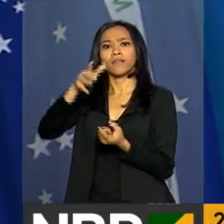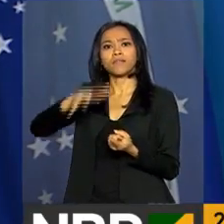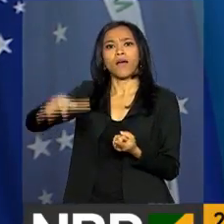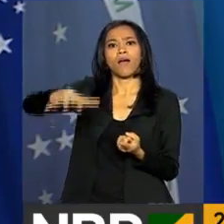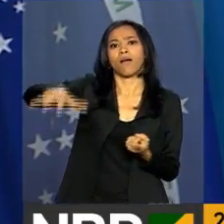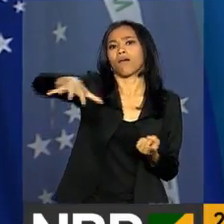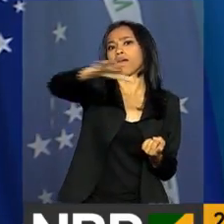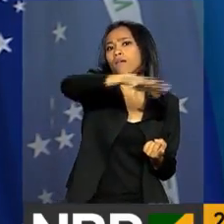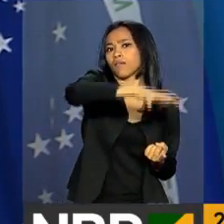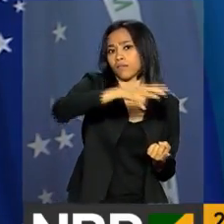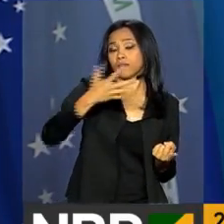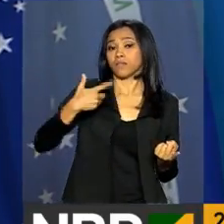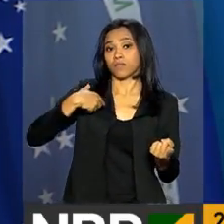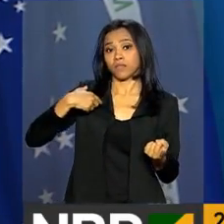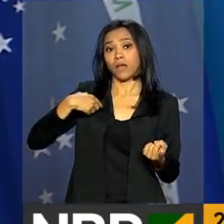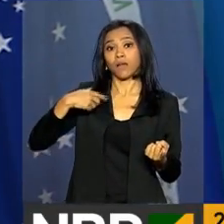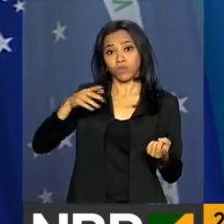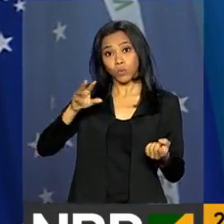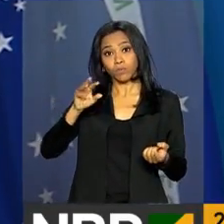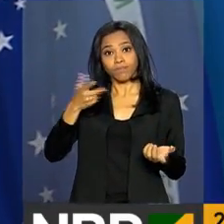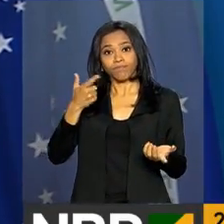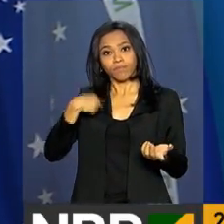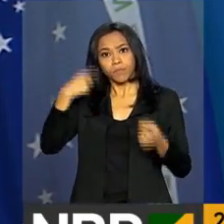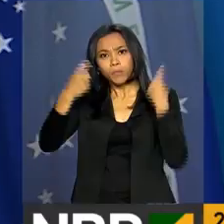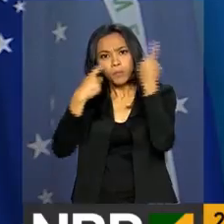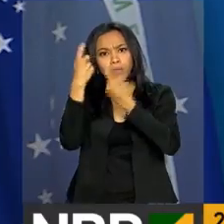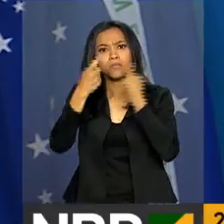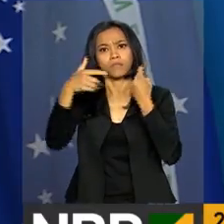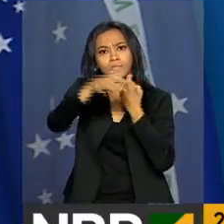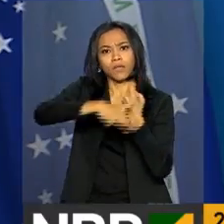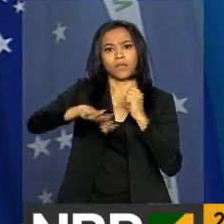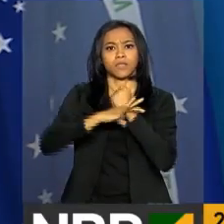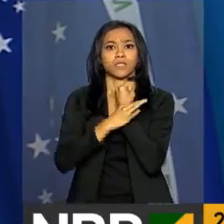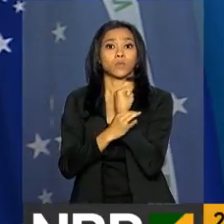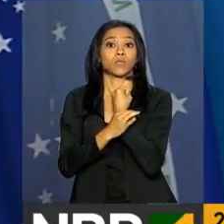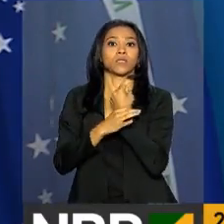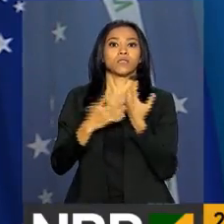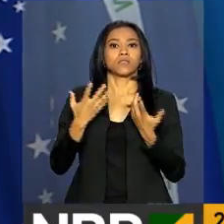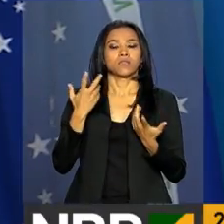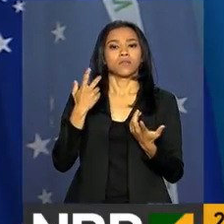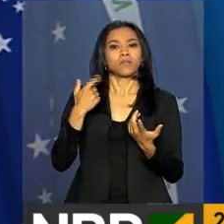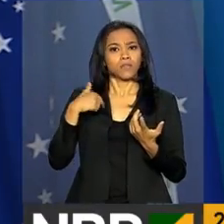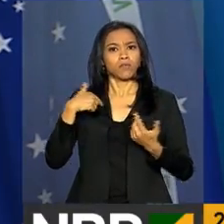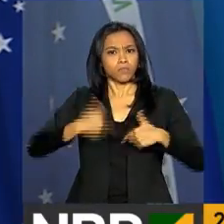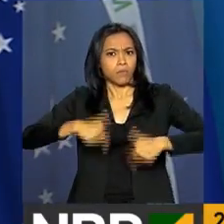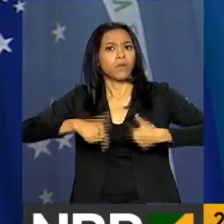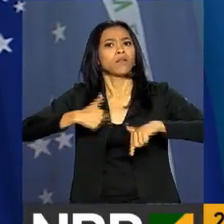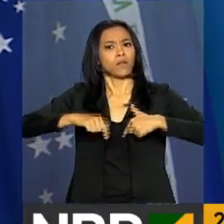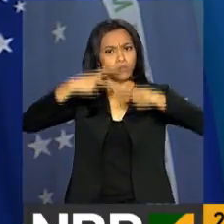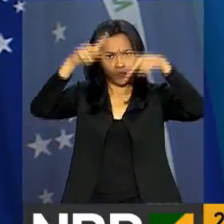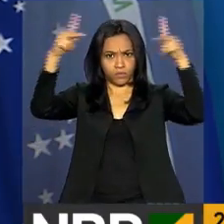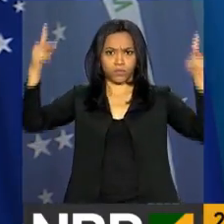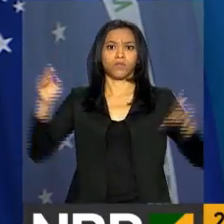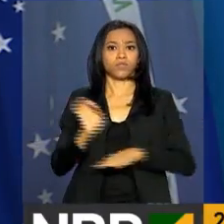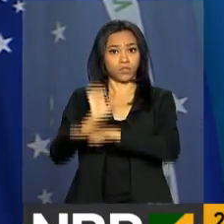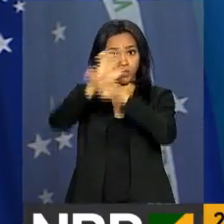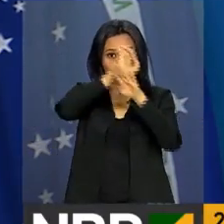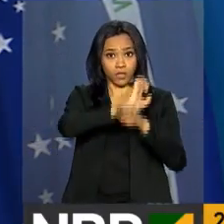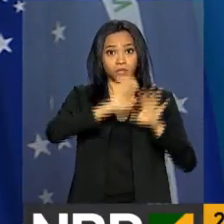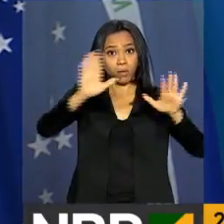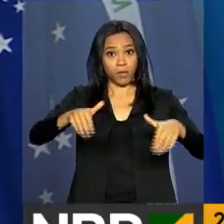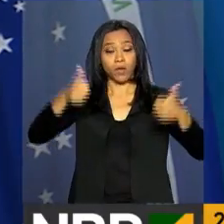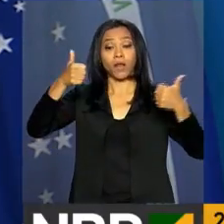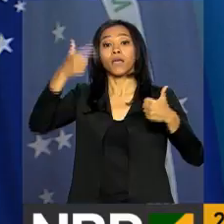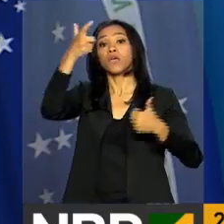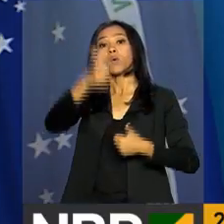da questão da segurança dos seus estados como revelou o seu representado o rio grande do